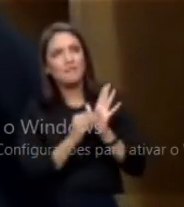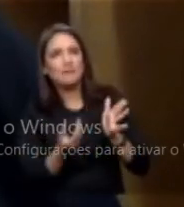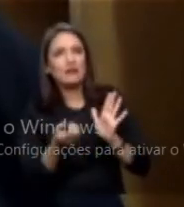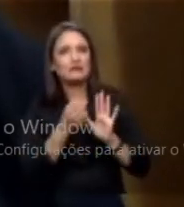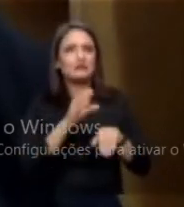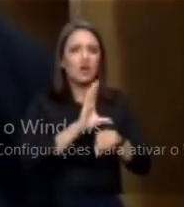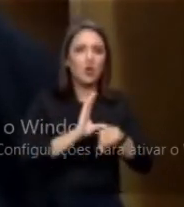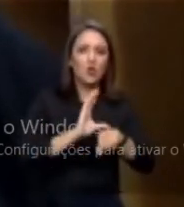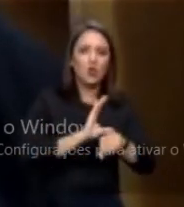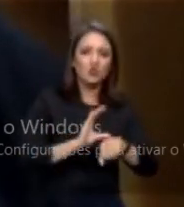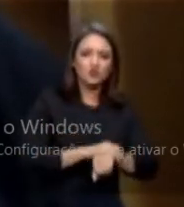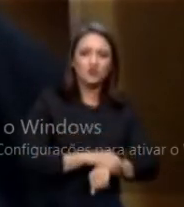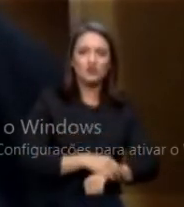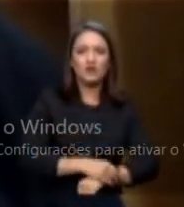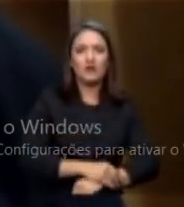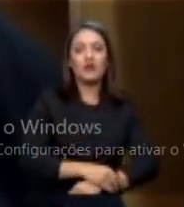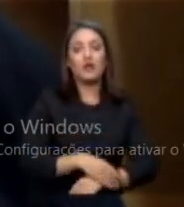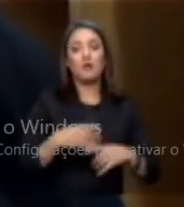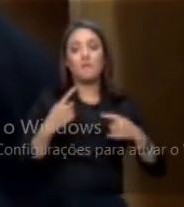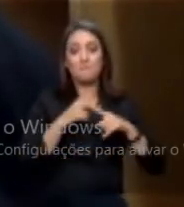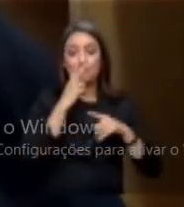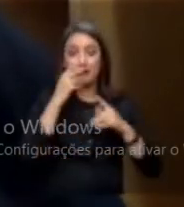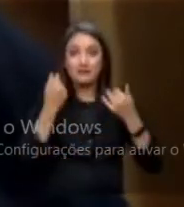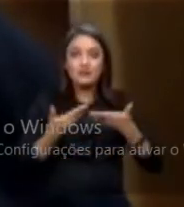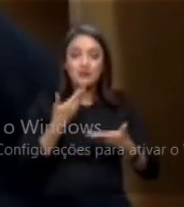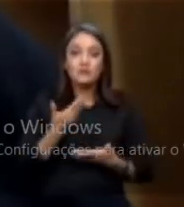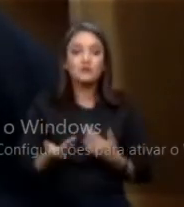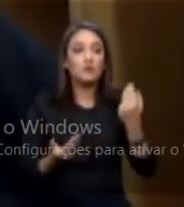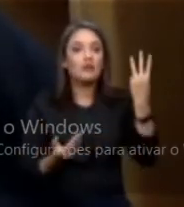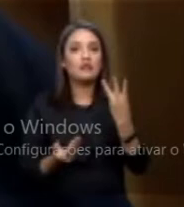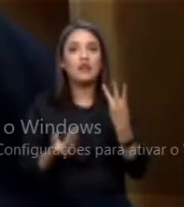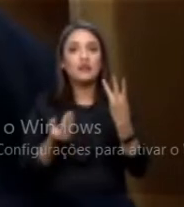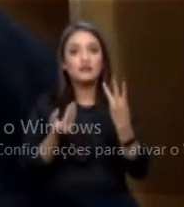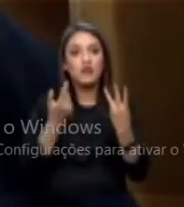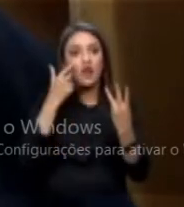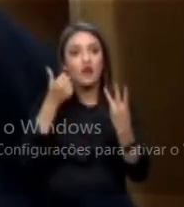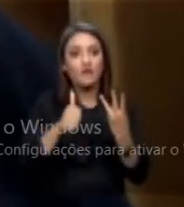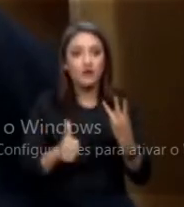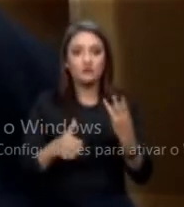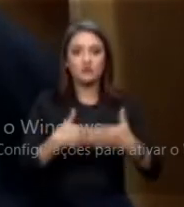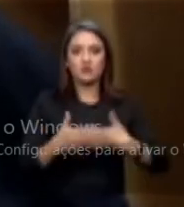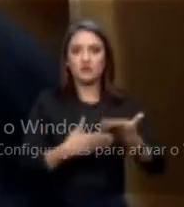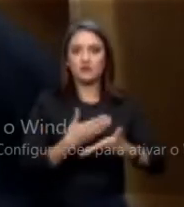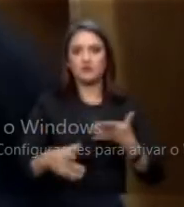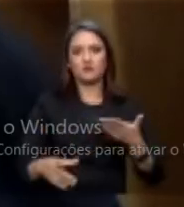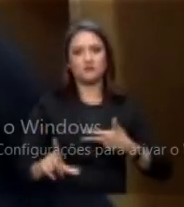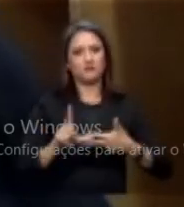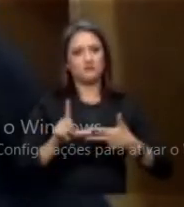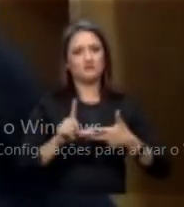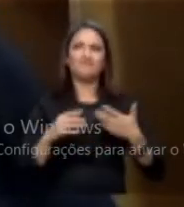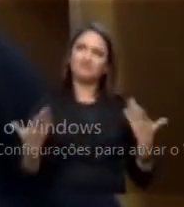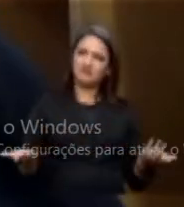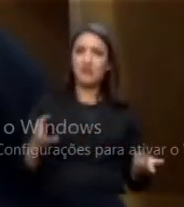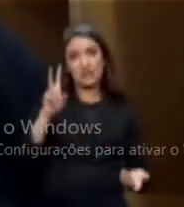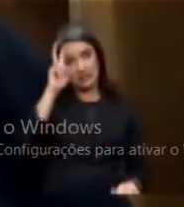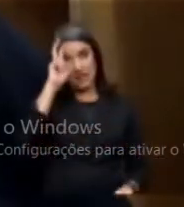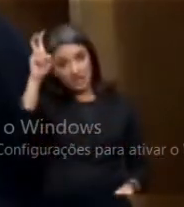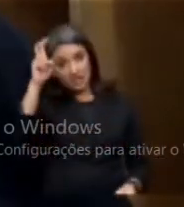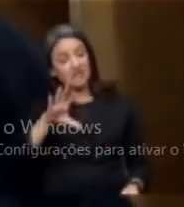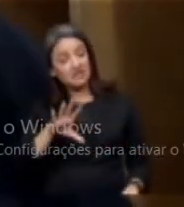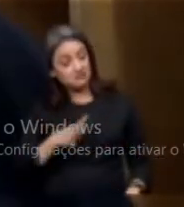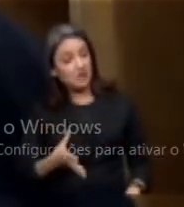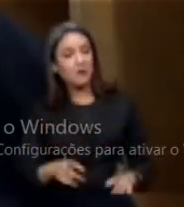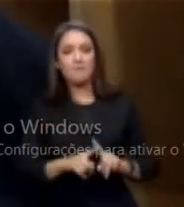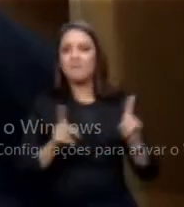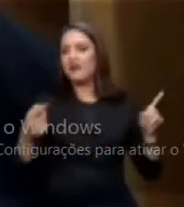um terceiro exame no processo legislativo é inteligente, ousada, mas